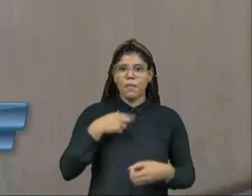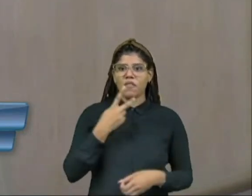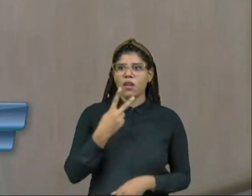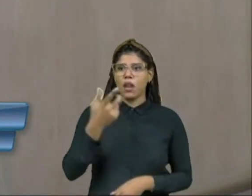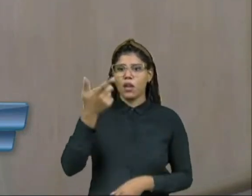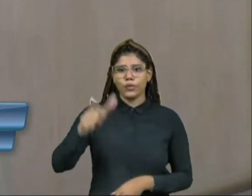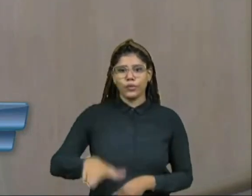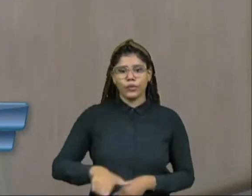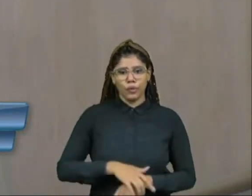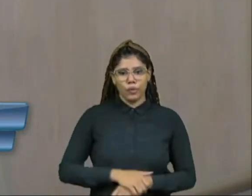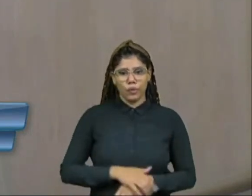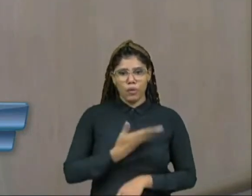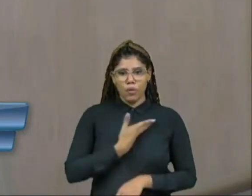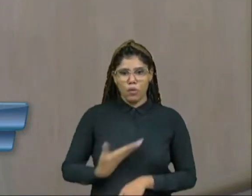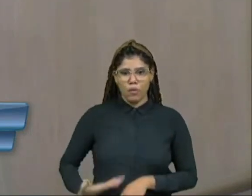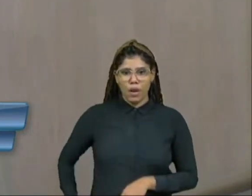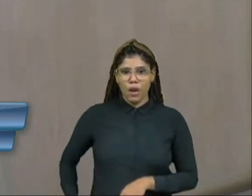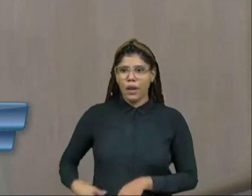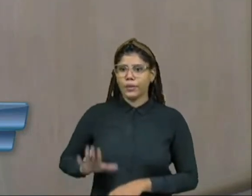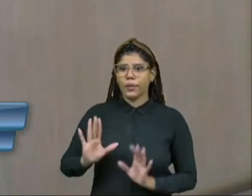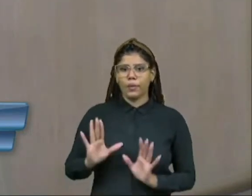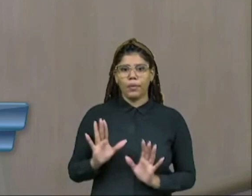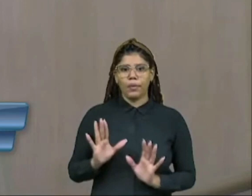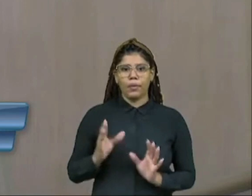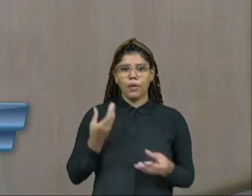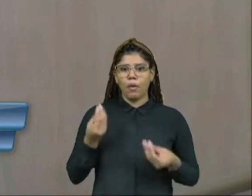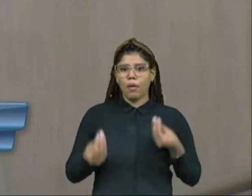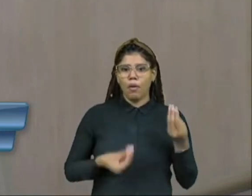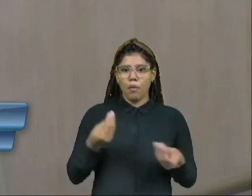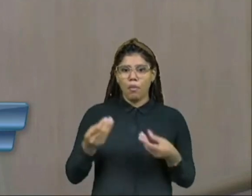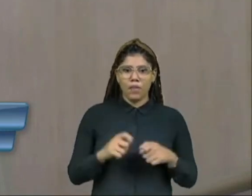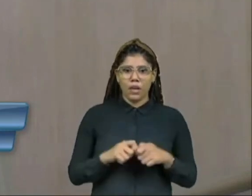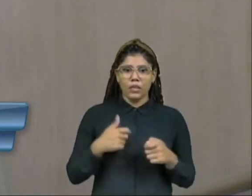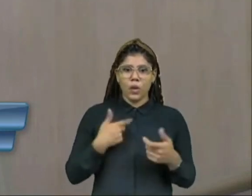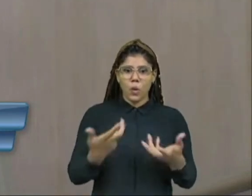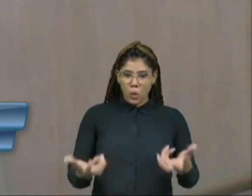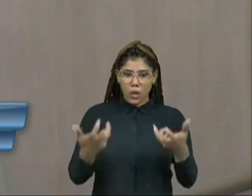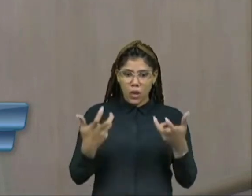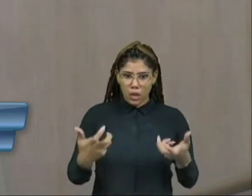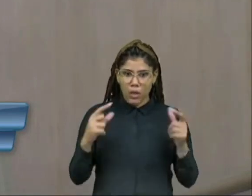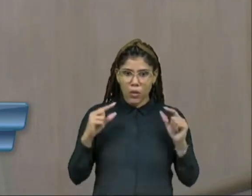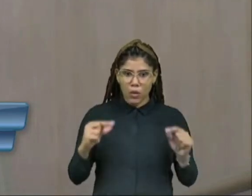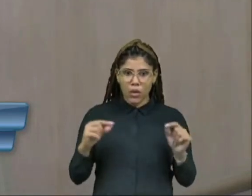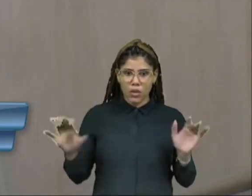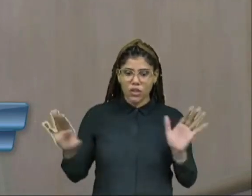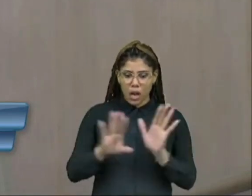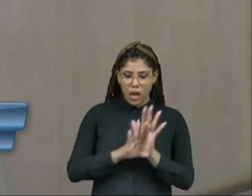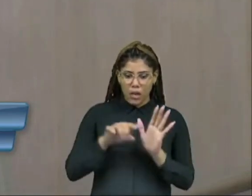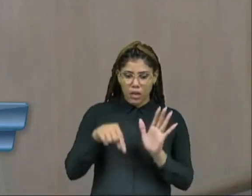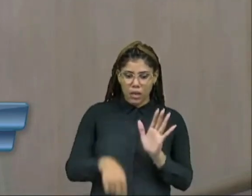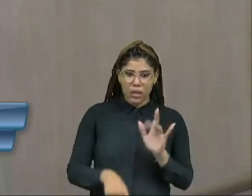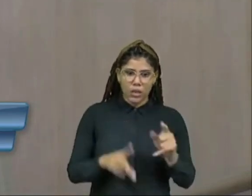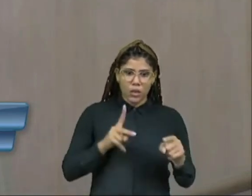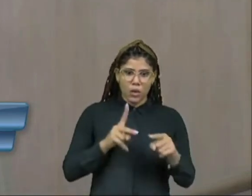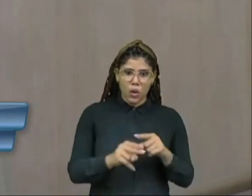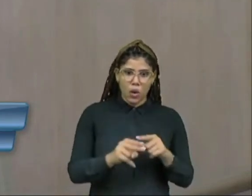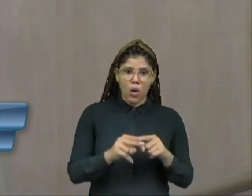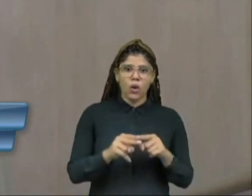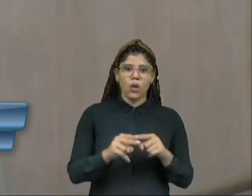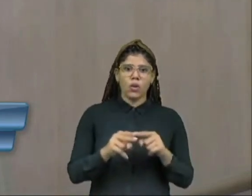senhor governador posições. Eu queria muito era que tivesse chegando aqui corte de gastos,